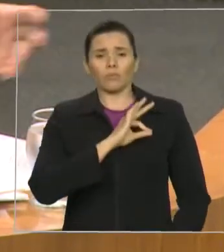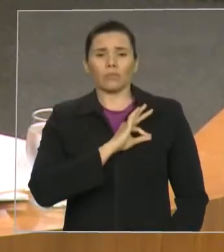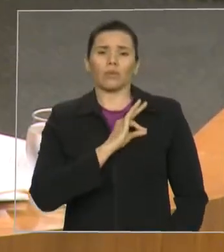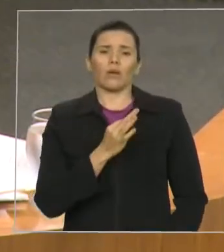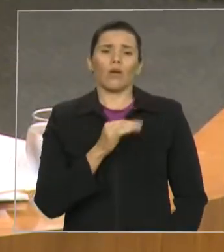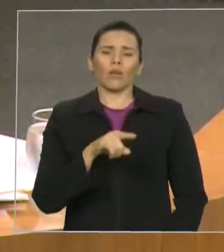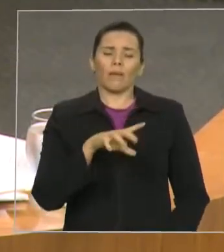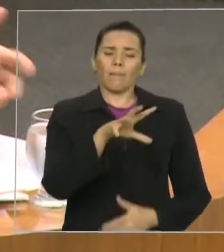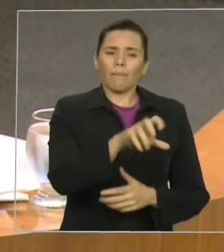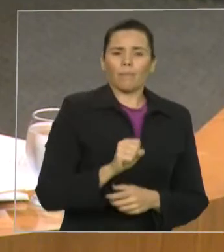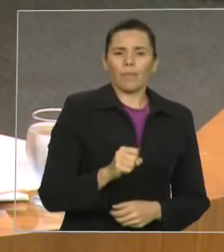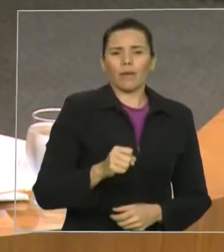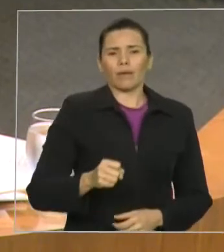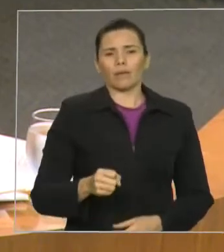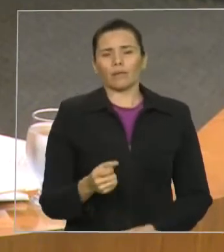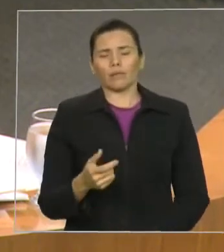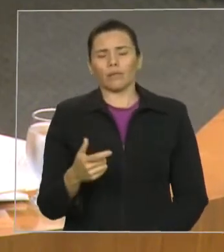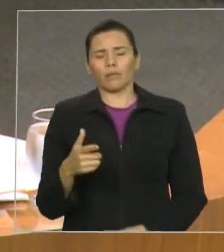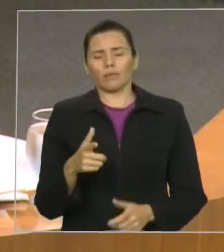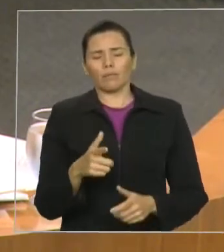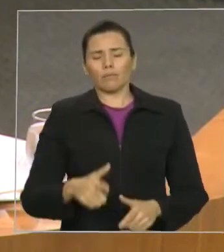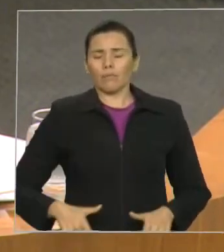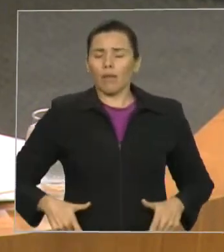Projetos do governo do Estado implantados.